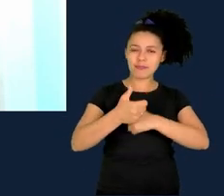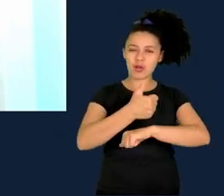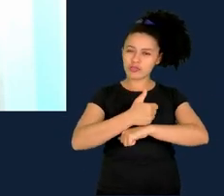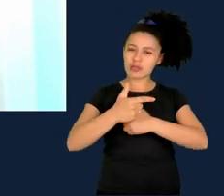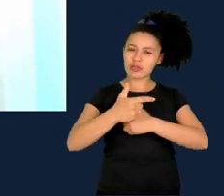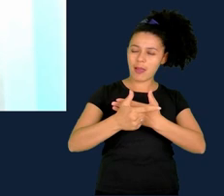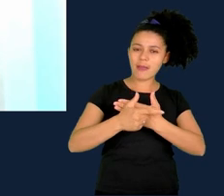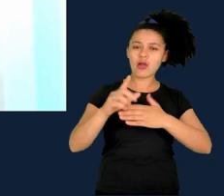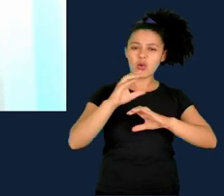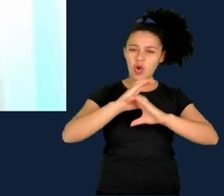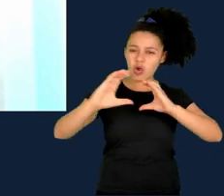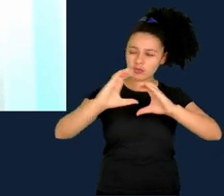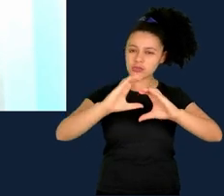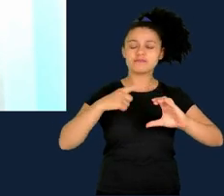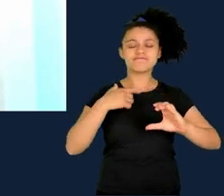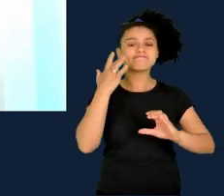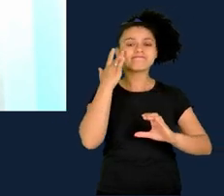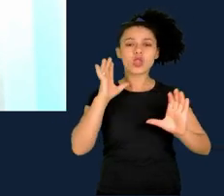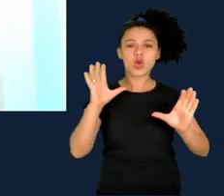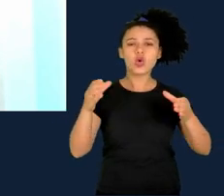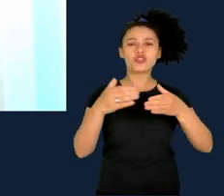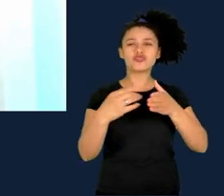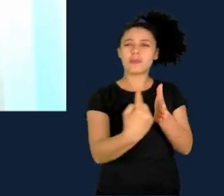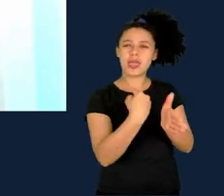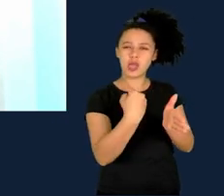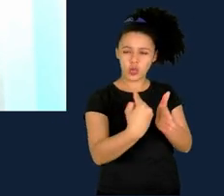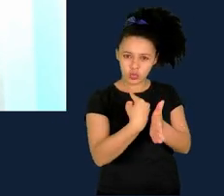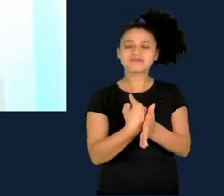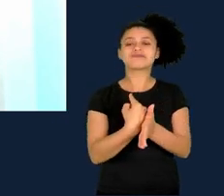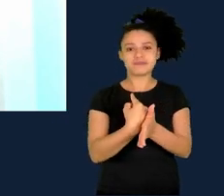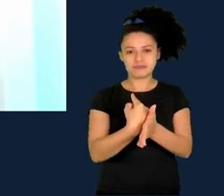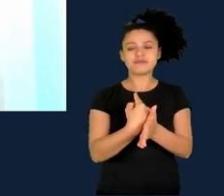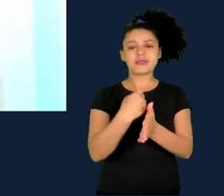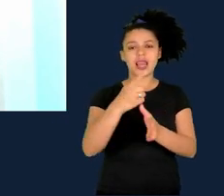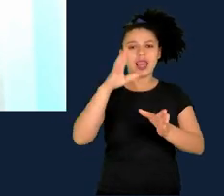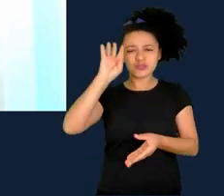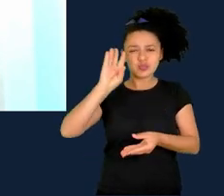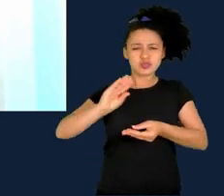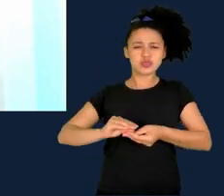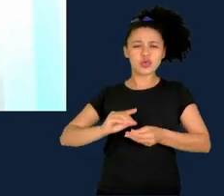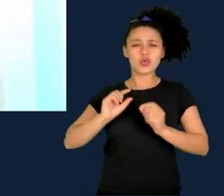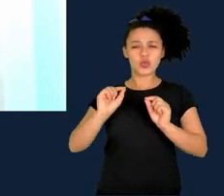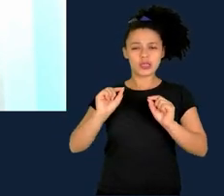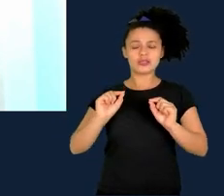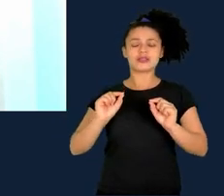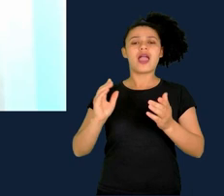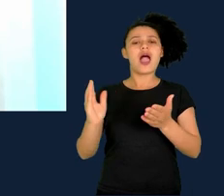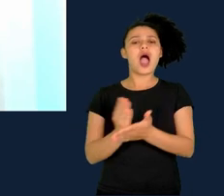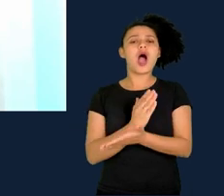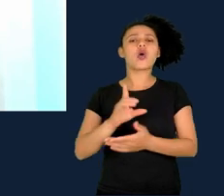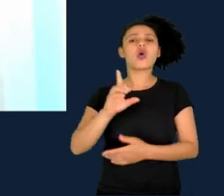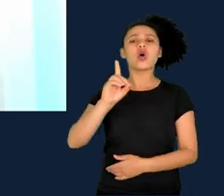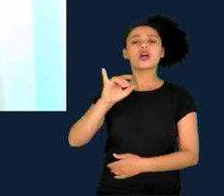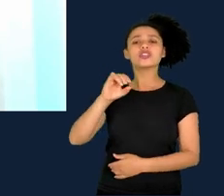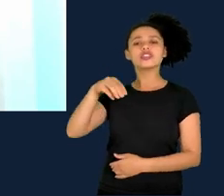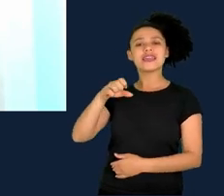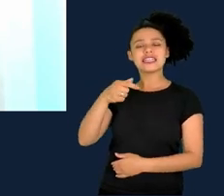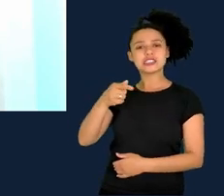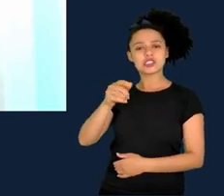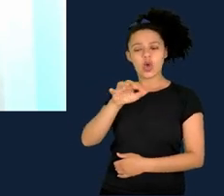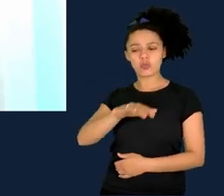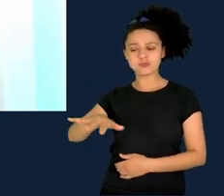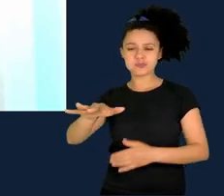mim, o conjunto de perguntas se resume a algumas dimensões. Acho que há